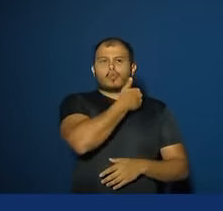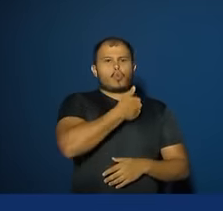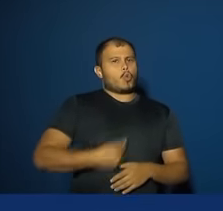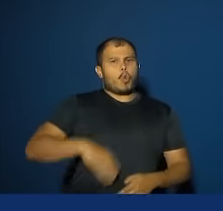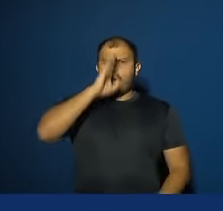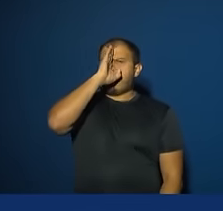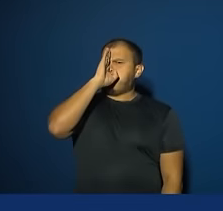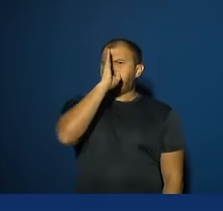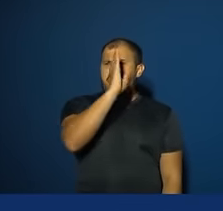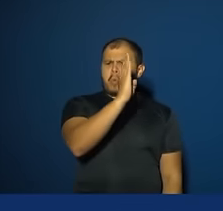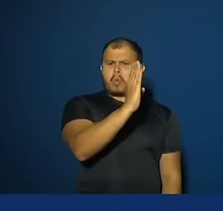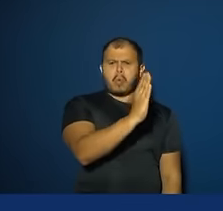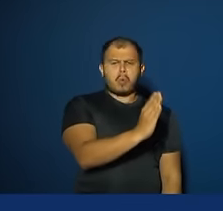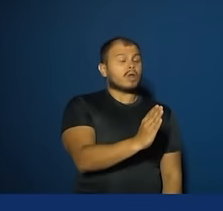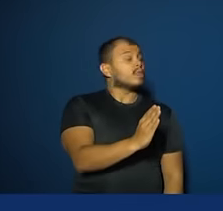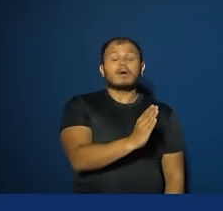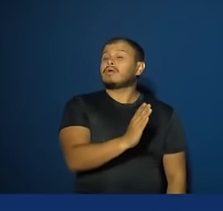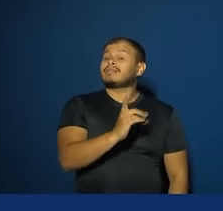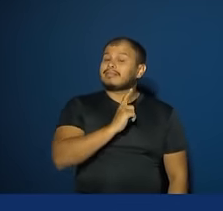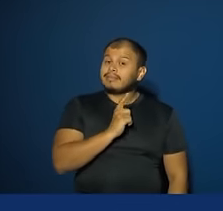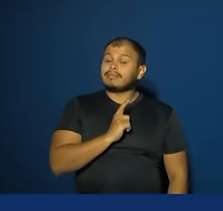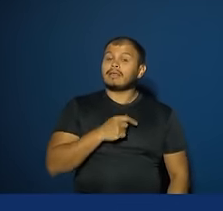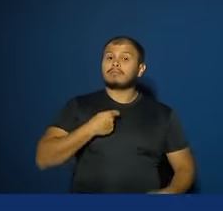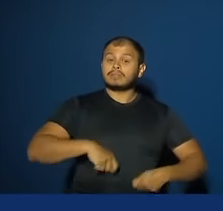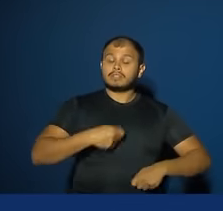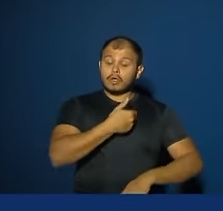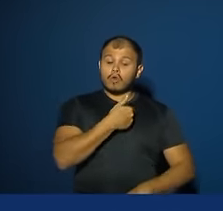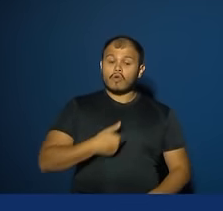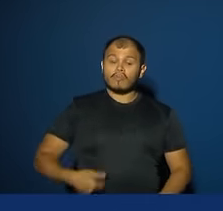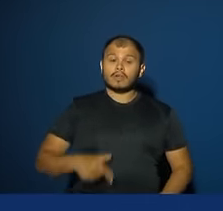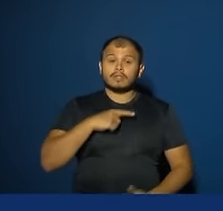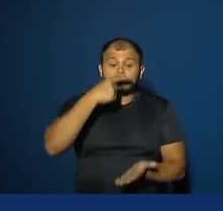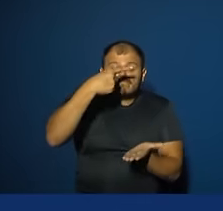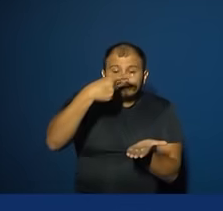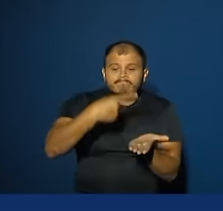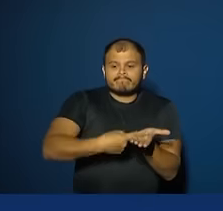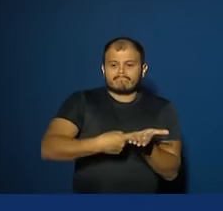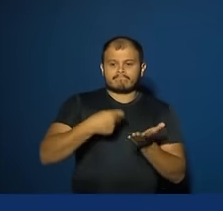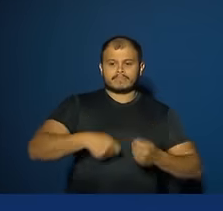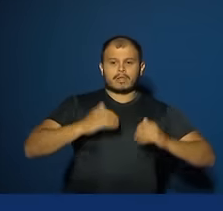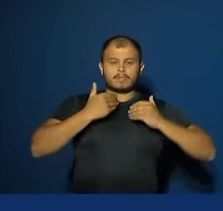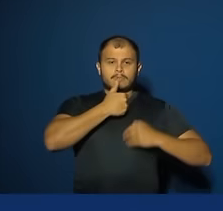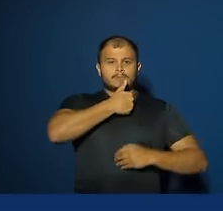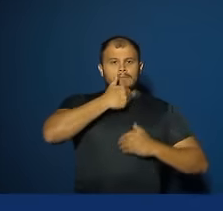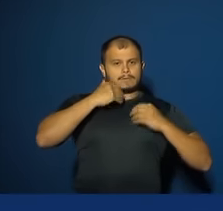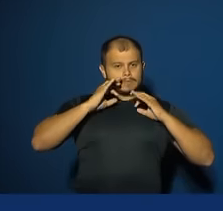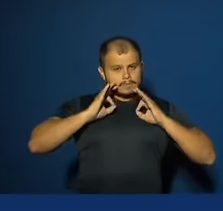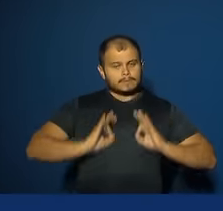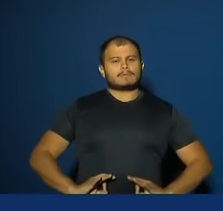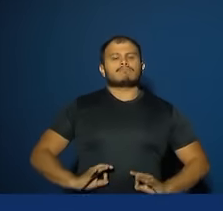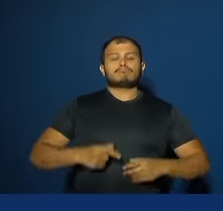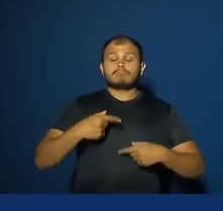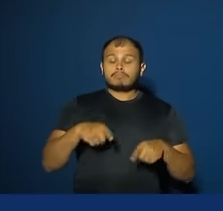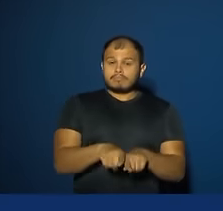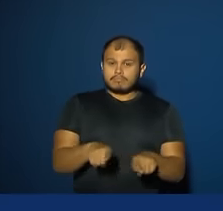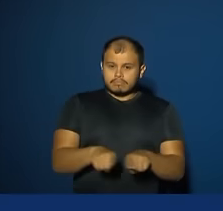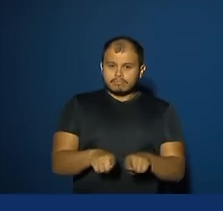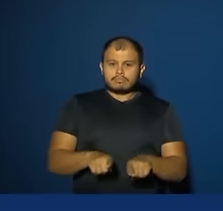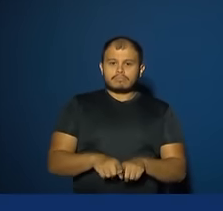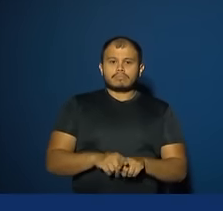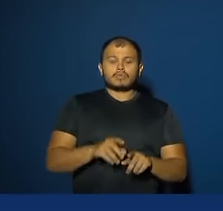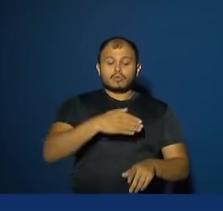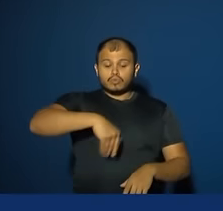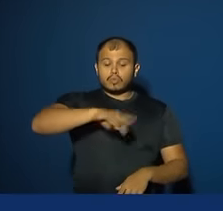né que os governos tenam o comportamento o compromisso não com o país do seu governo Certamente eles